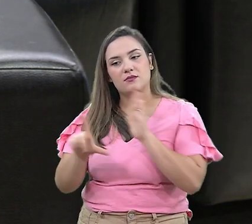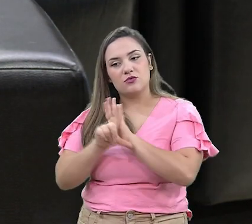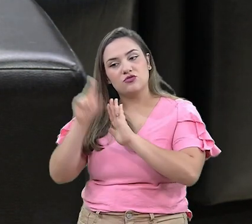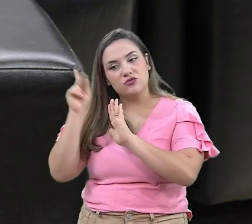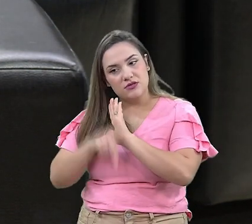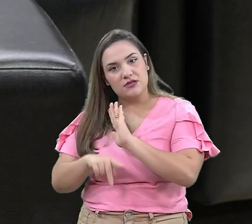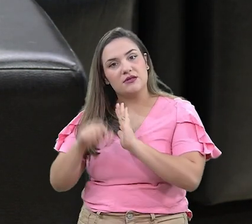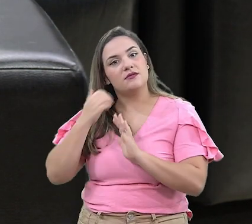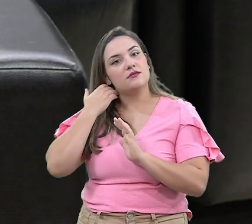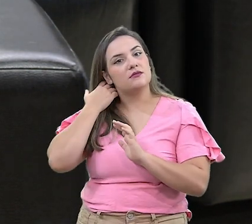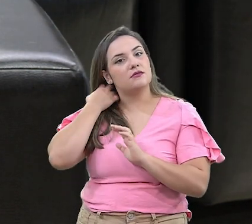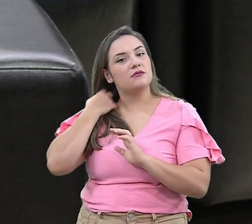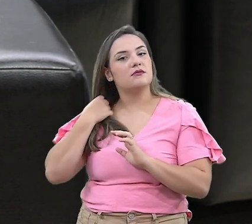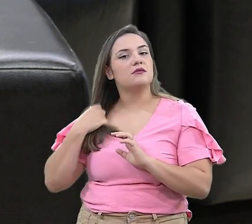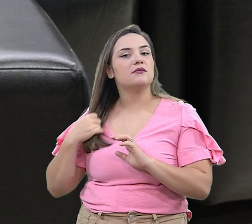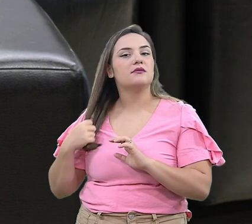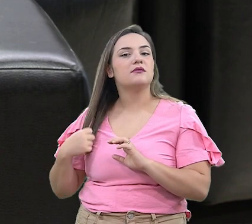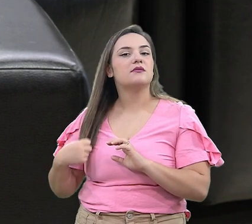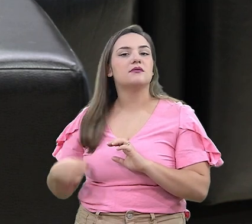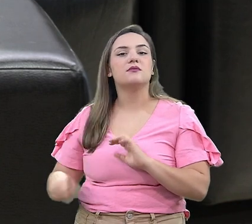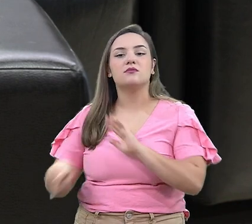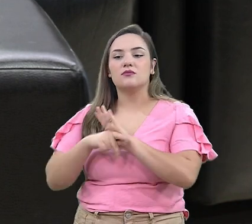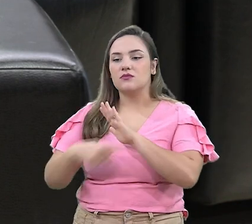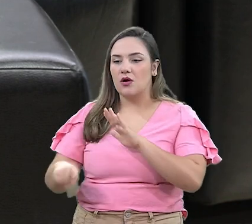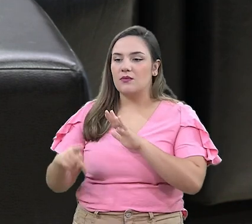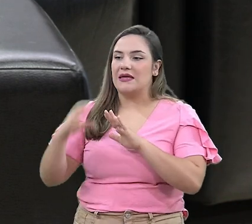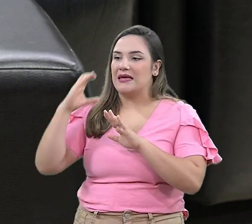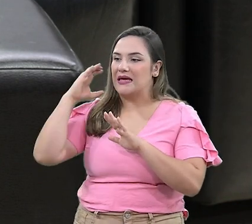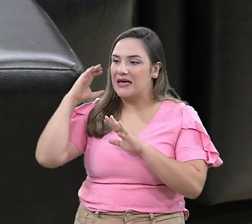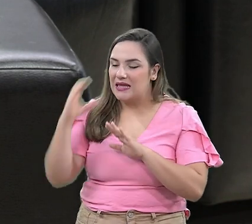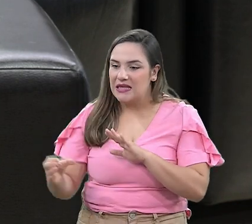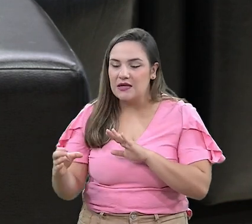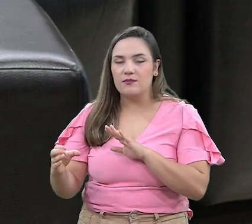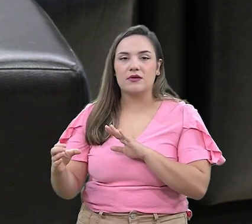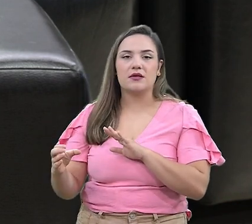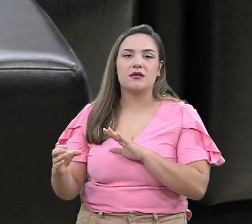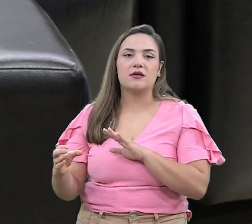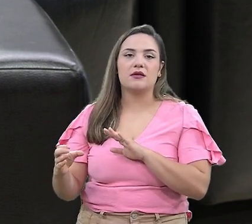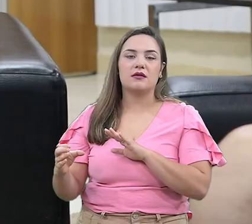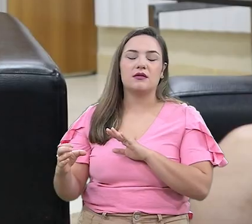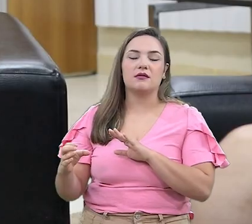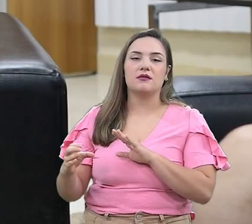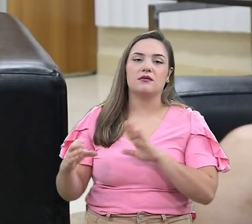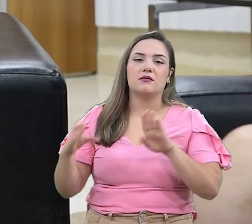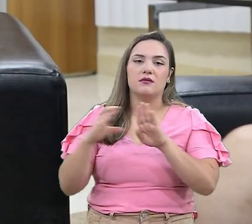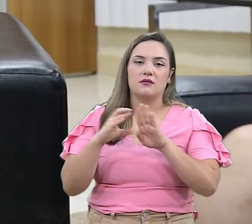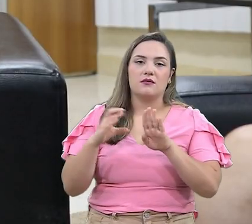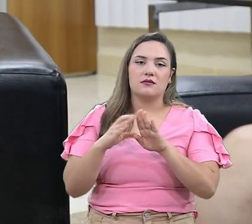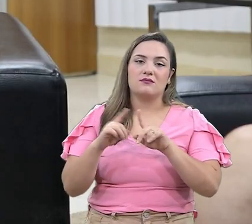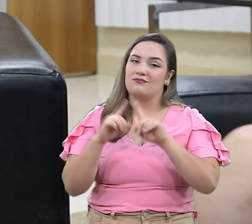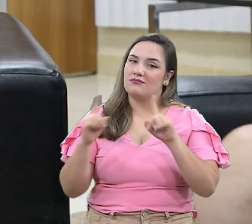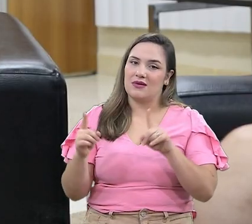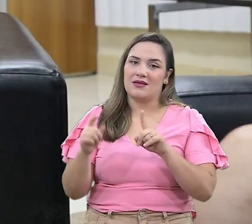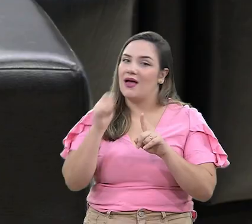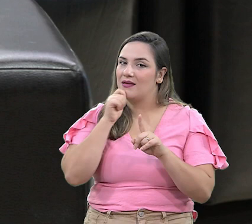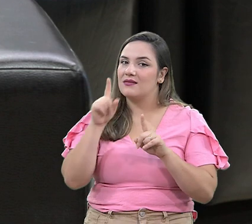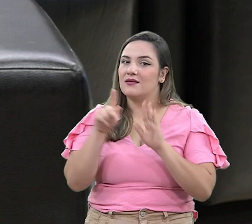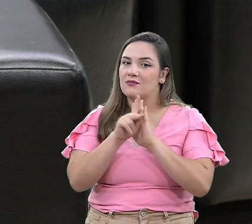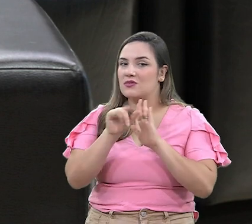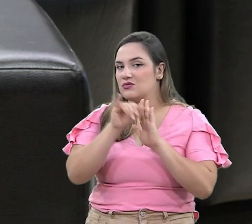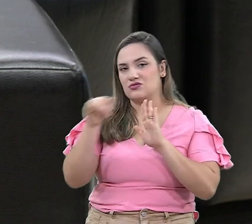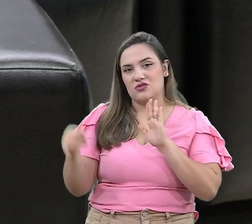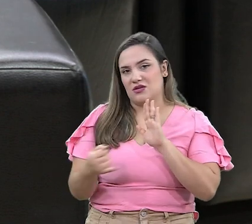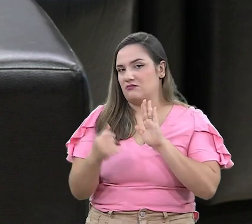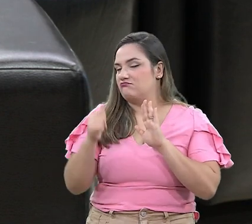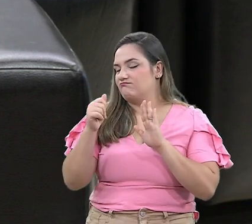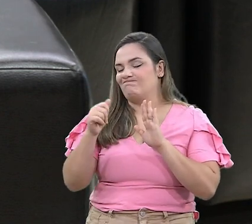um projeto de lei para se criminalizar, né, então incluir no Código Penal, mas que ainda é projeto